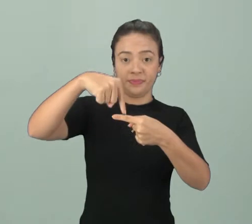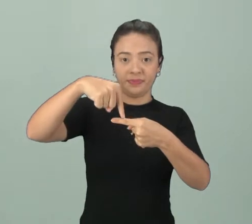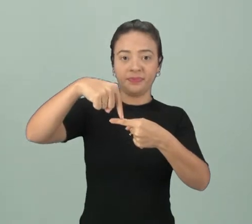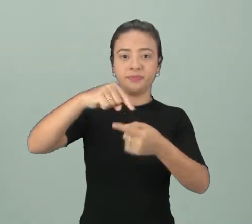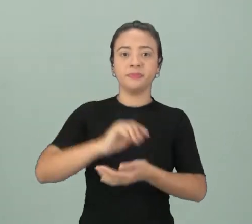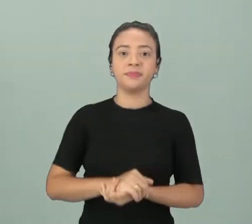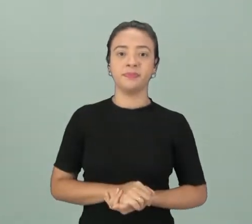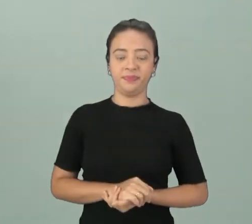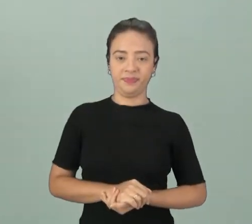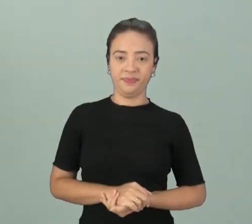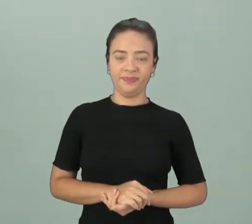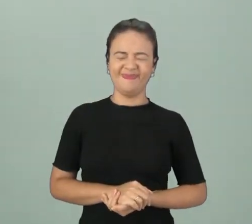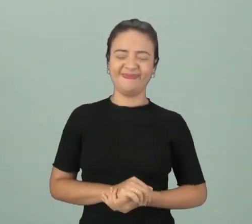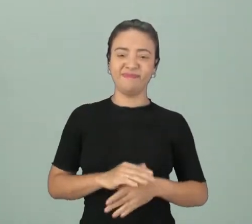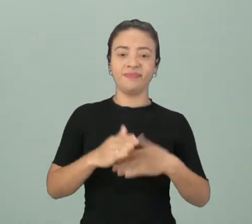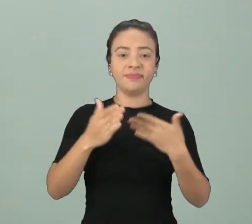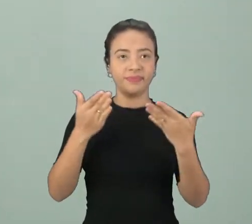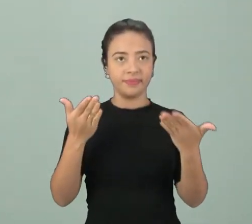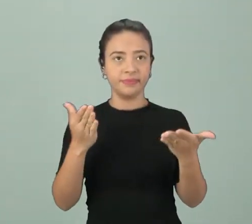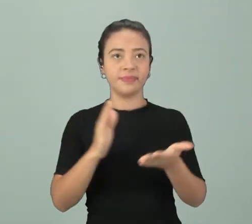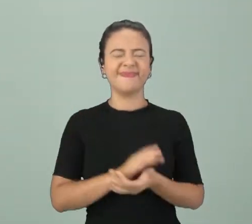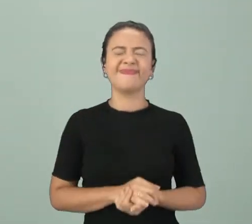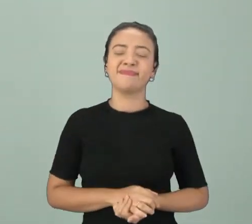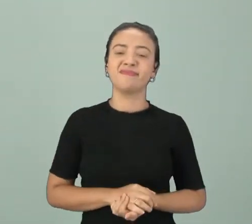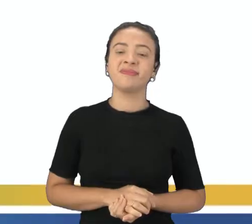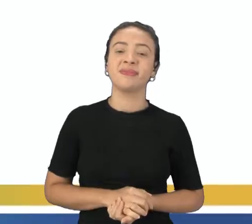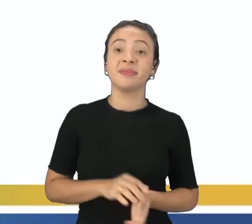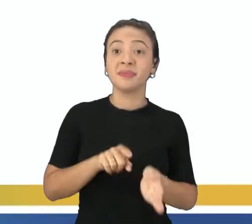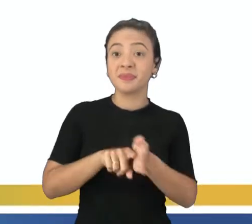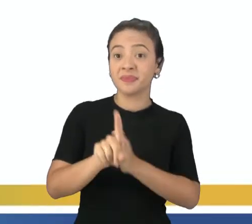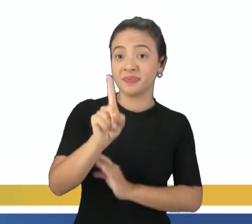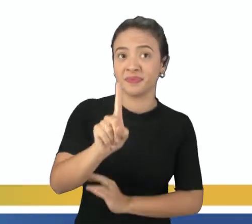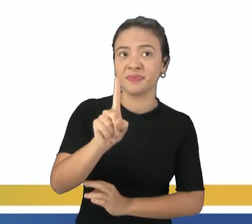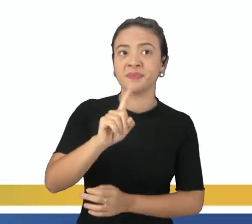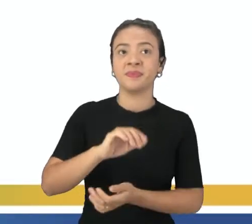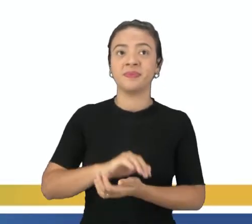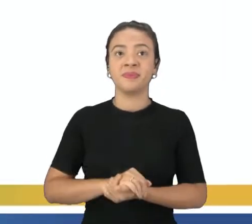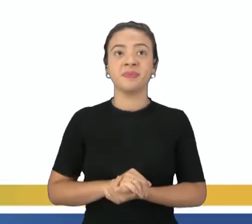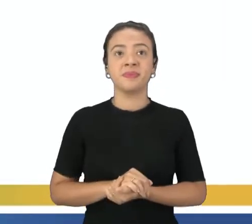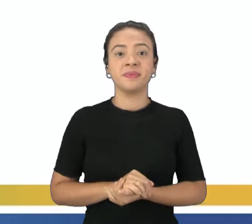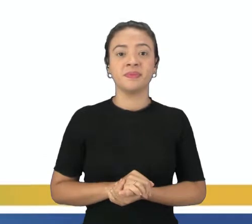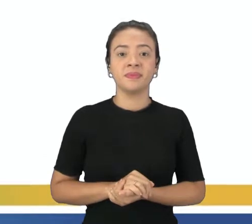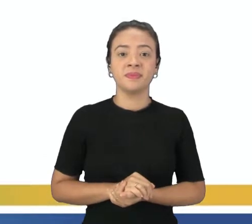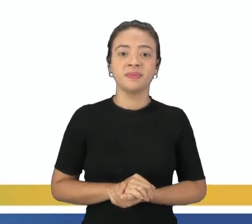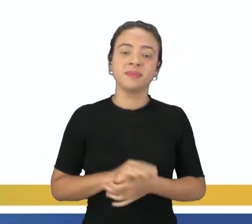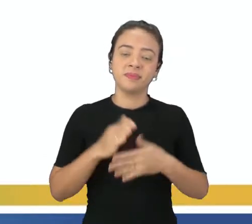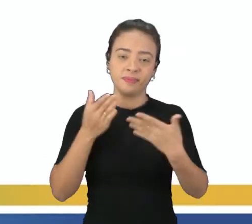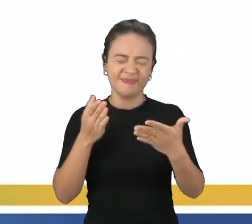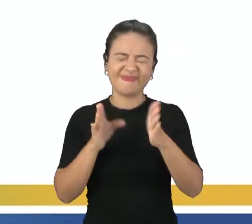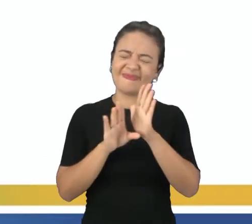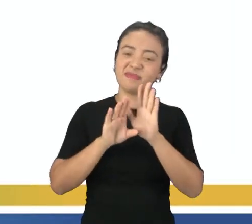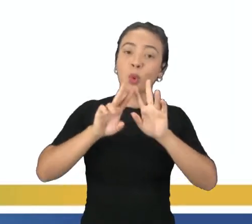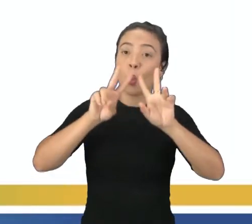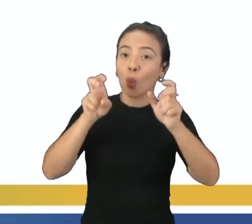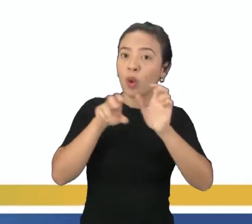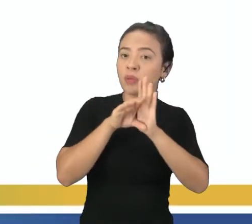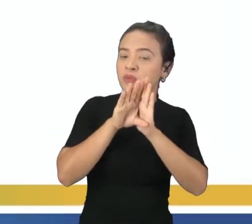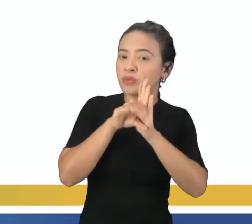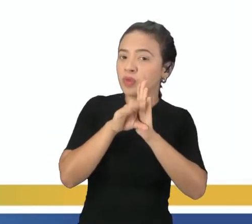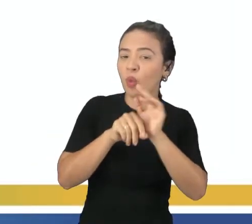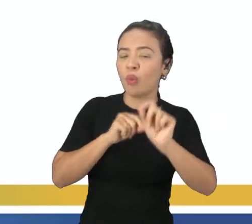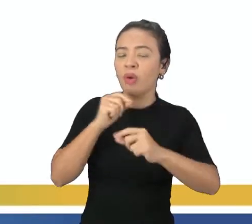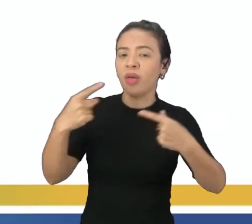retas, certinho? Então vamos aqui para o exercício 1. Bom, sobre a definição